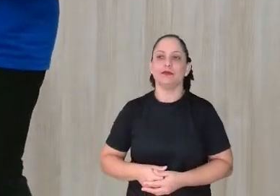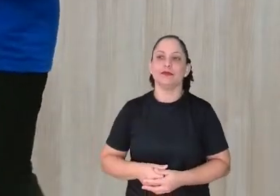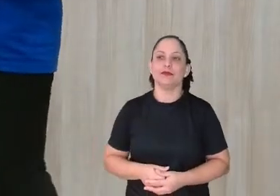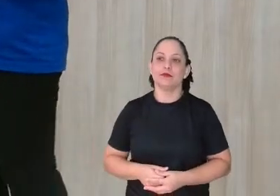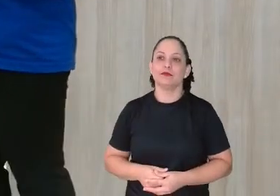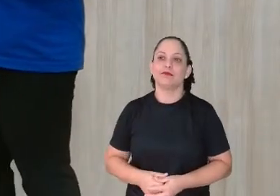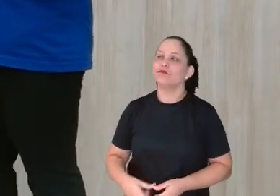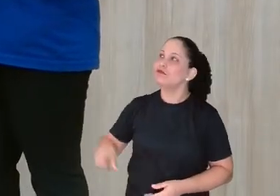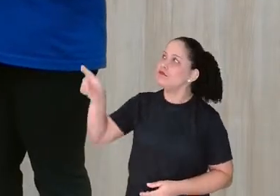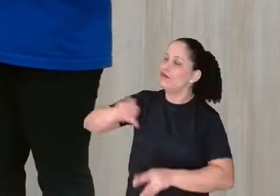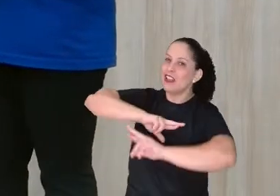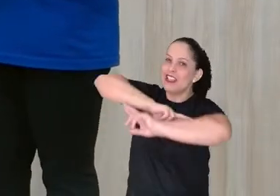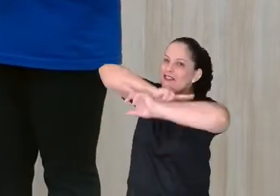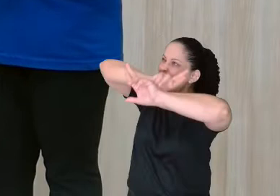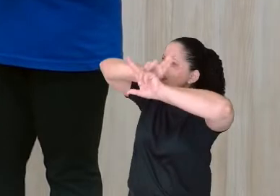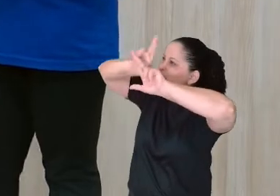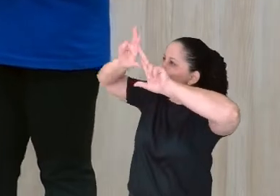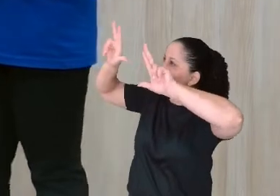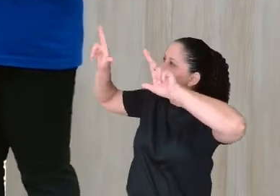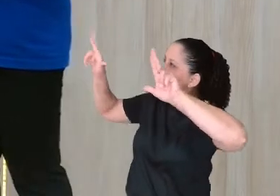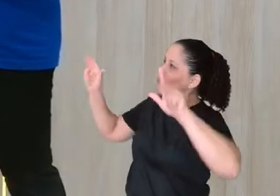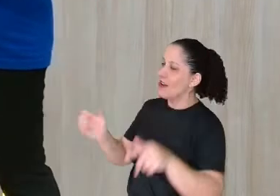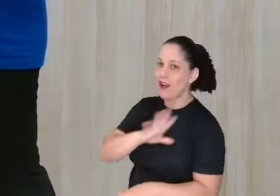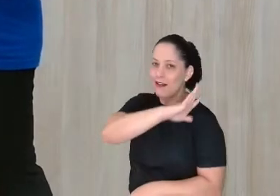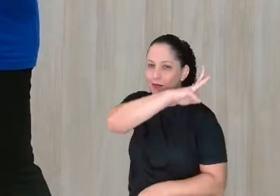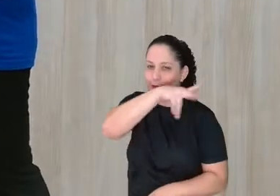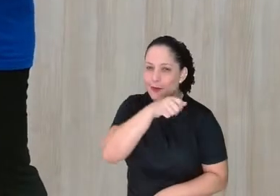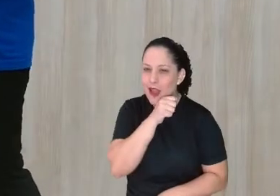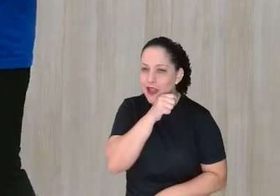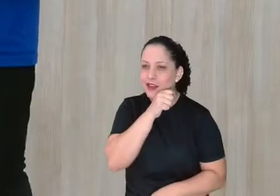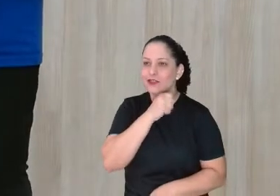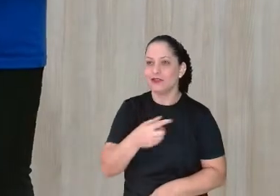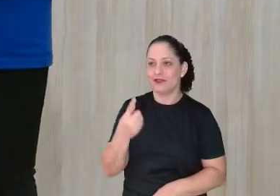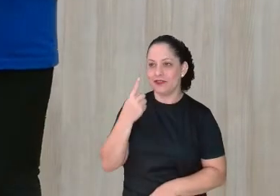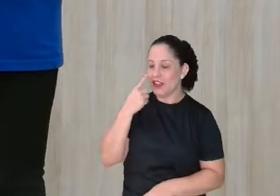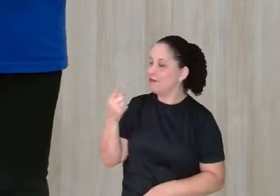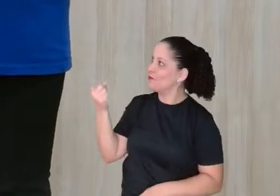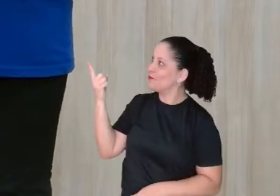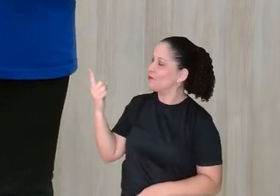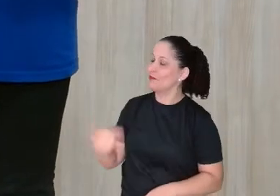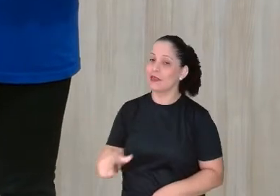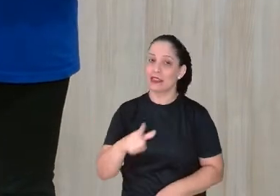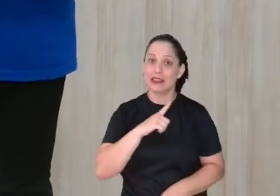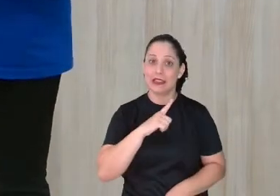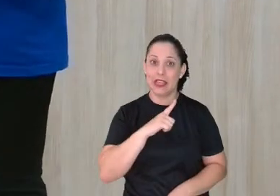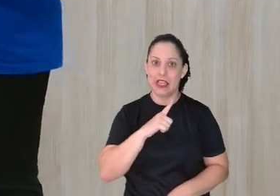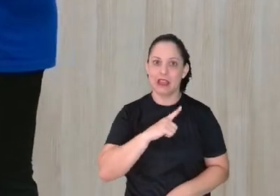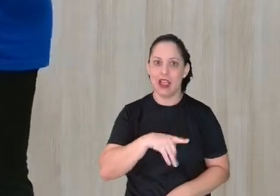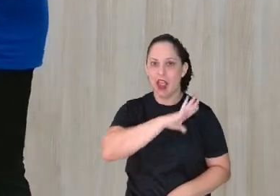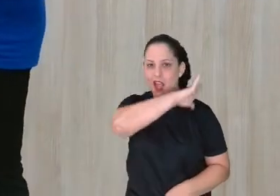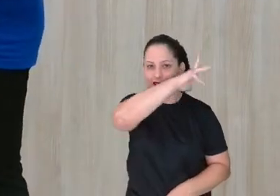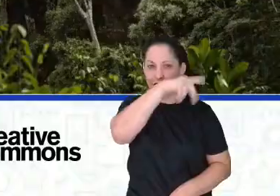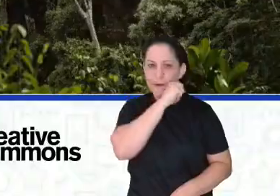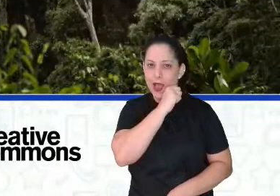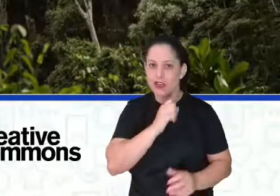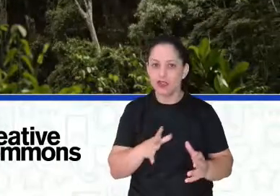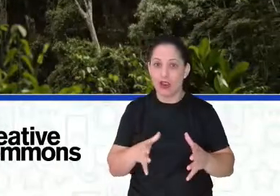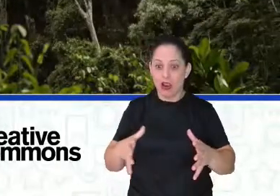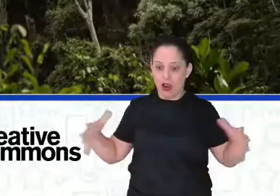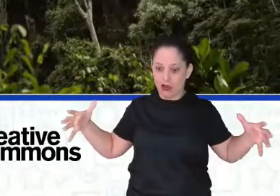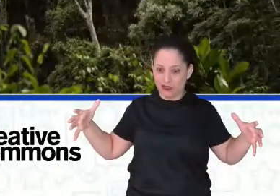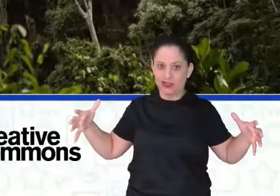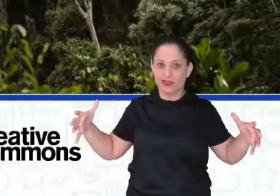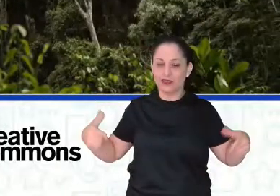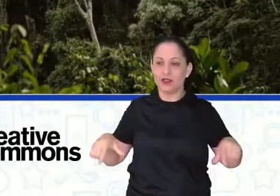Aí eu tenho uma biodiversidade, né? A questão aí, a gente vai ver que o animal de grande porte que a gente vai encontrar